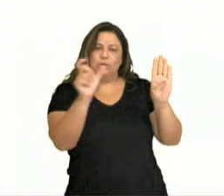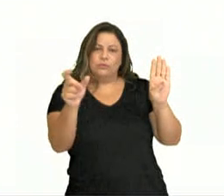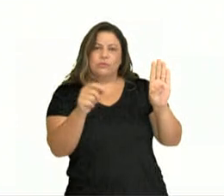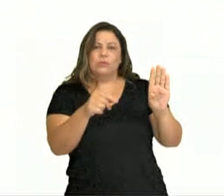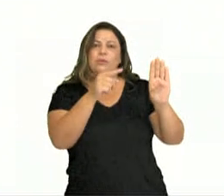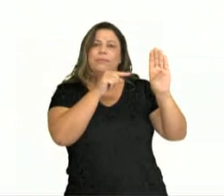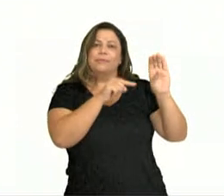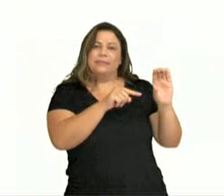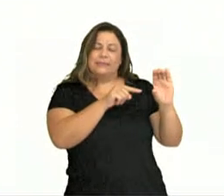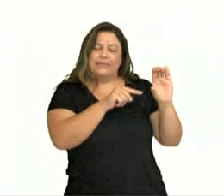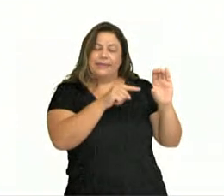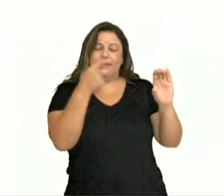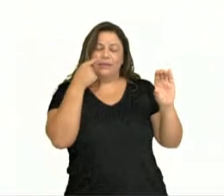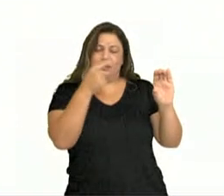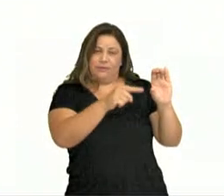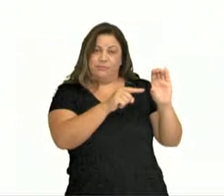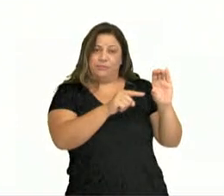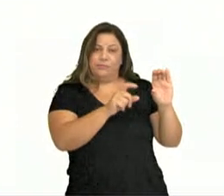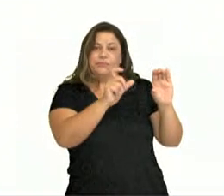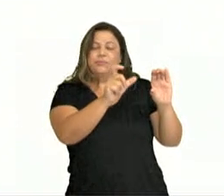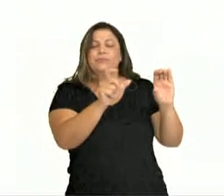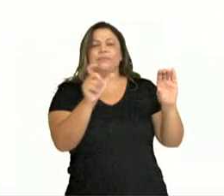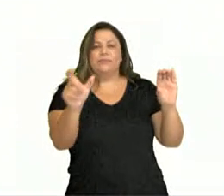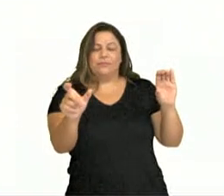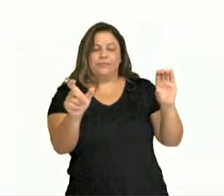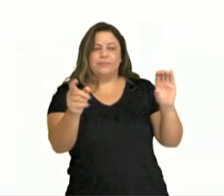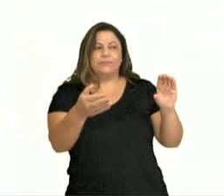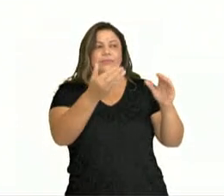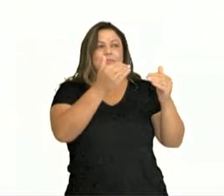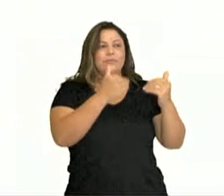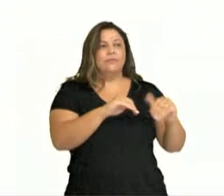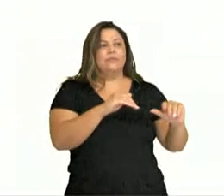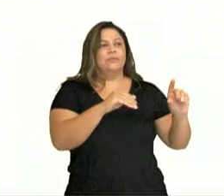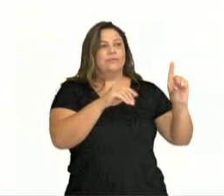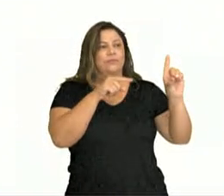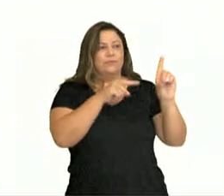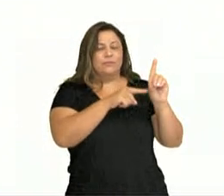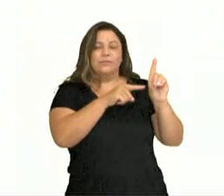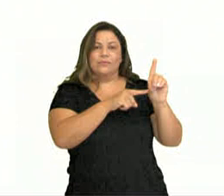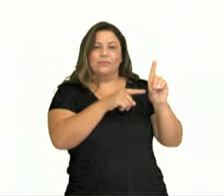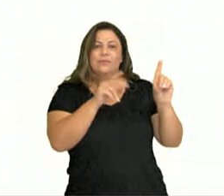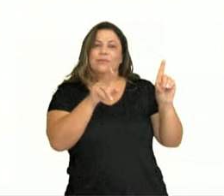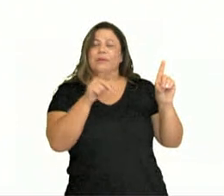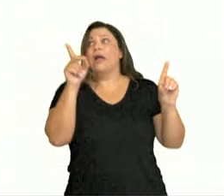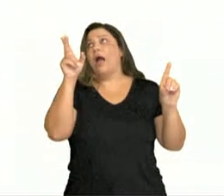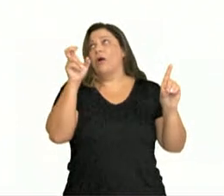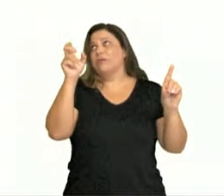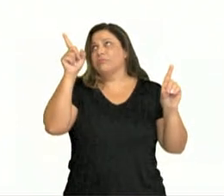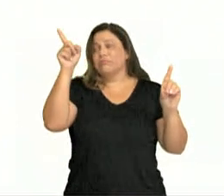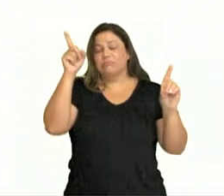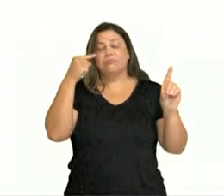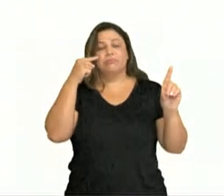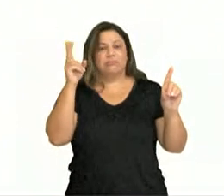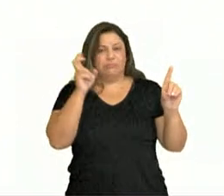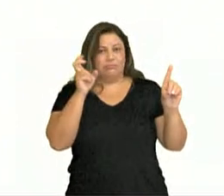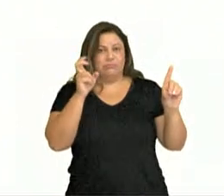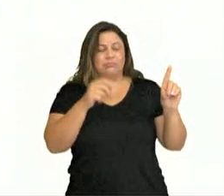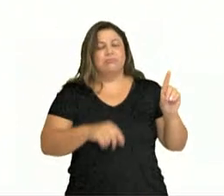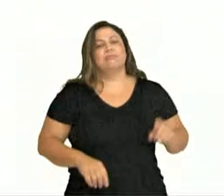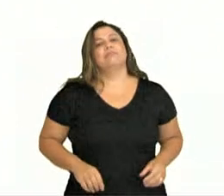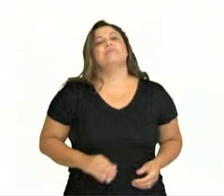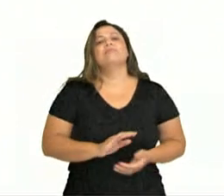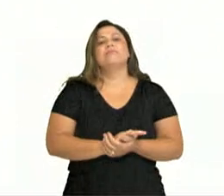fotossintetizantes; letra C, eucariontes e fotossintetizantes; ou D, eucariontes e